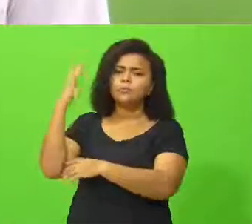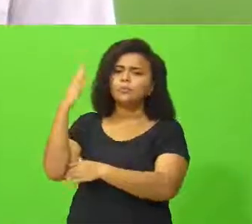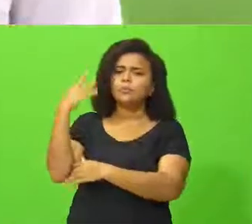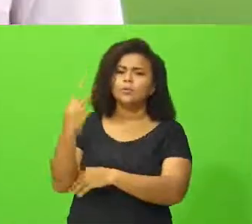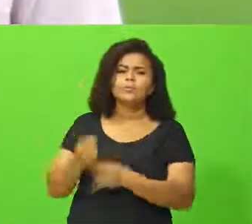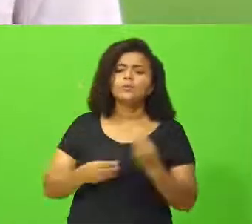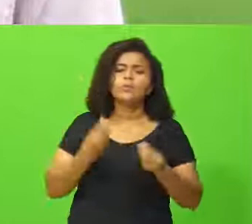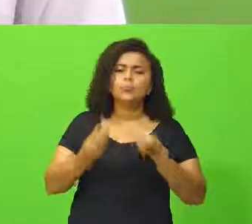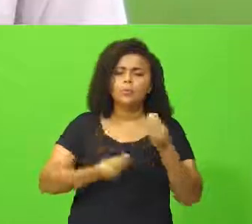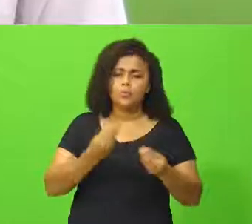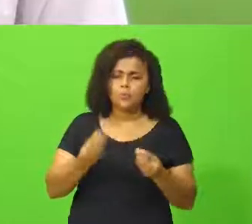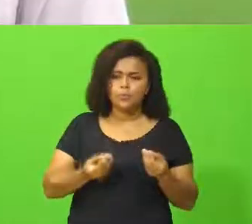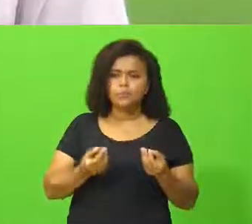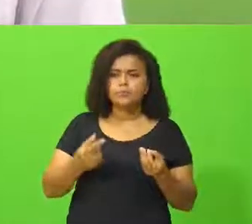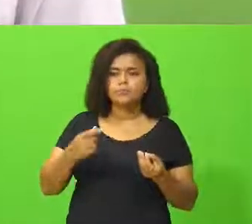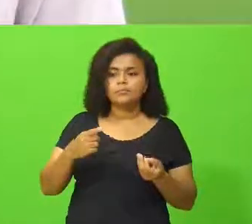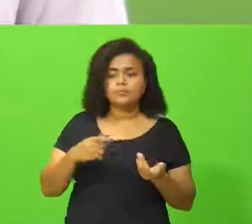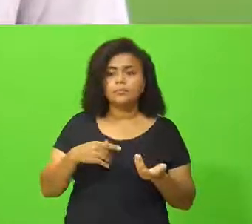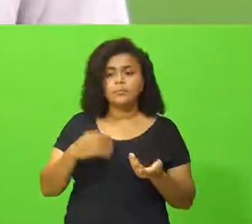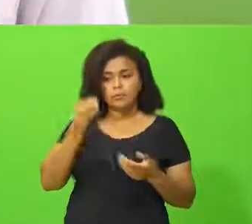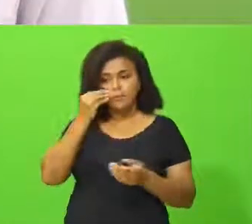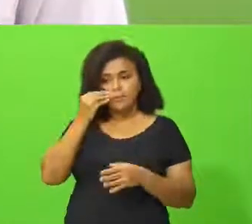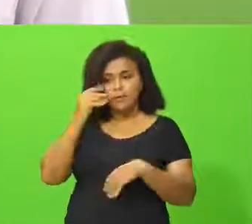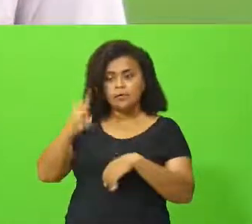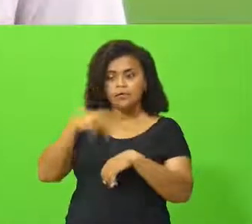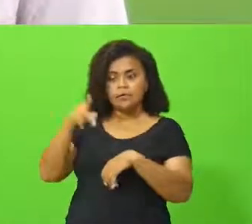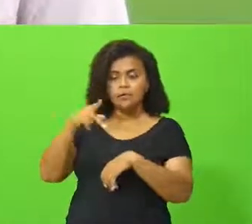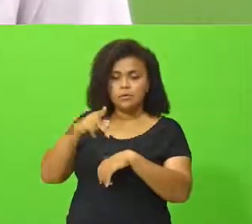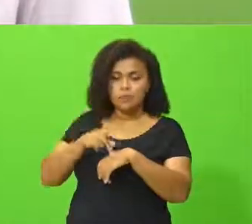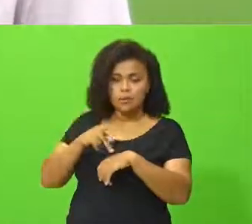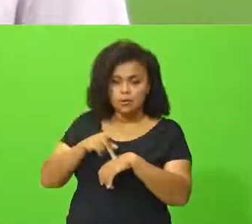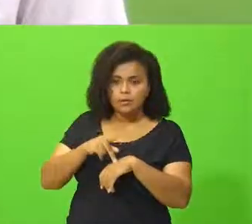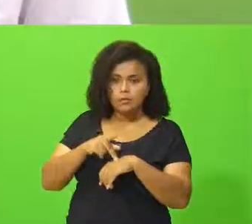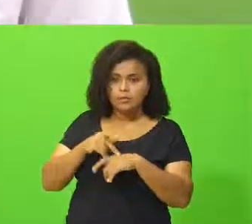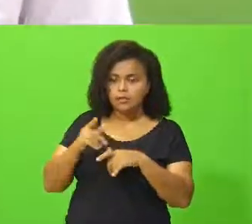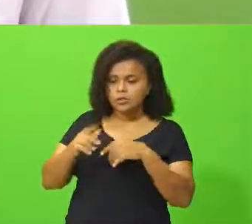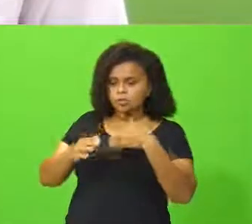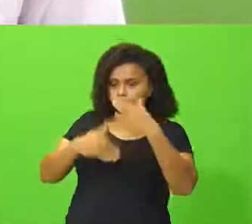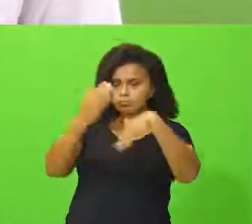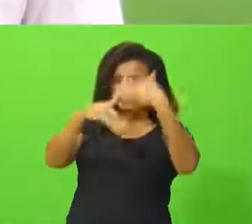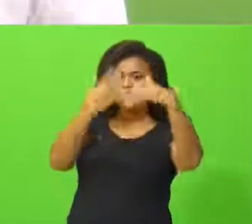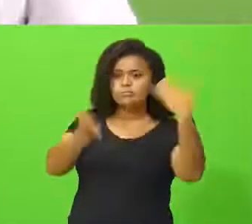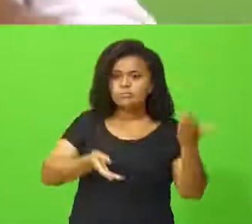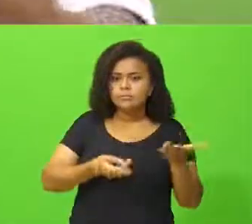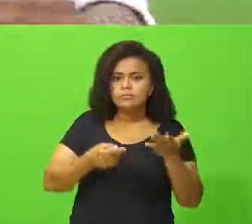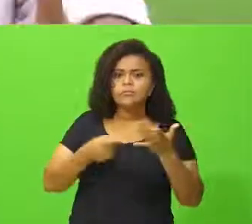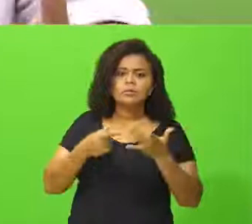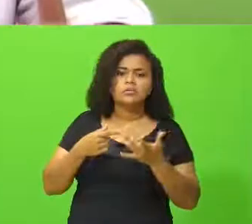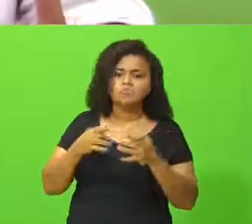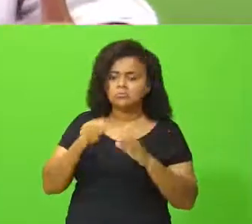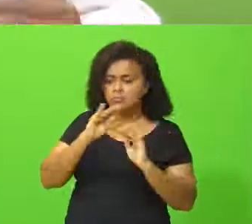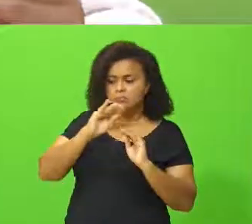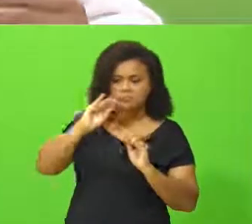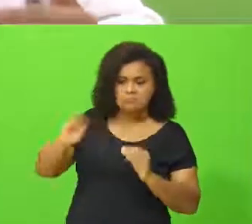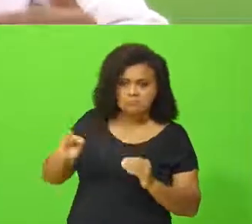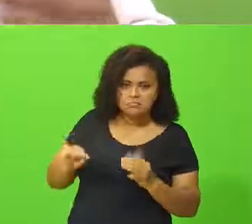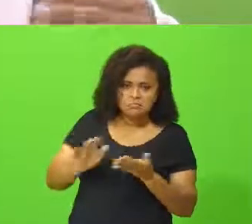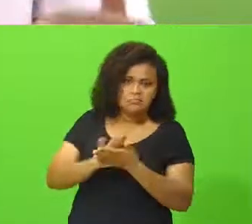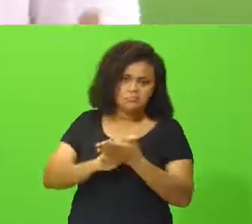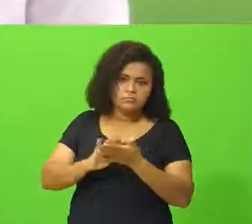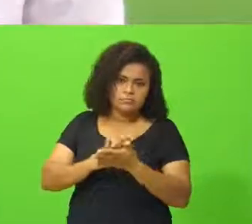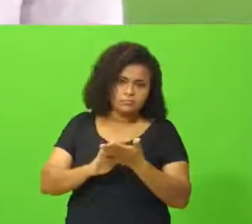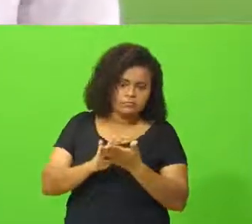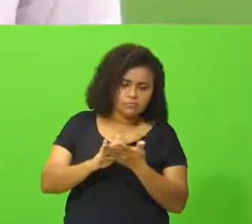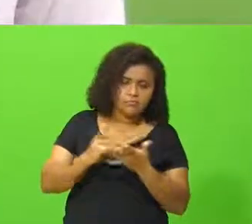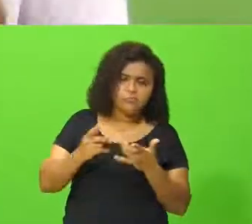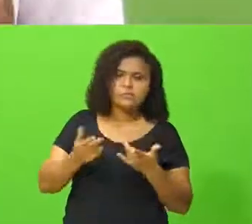Vimos agora há pouco que as nações desenvolvidas pouco estão preocupadas com essa corrida desenvolvimentista, né, e pouco estão preocupadas